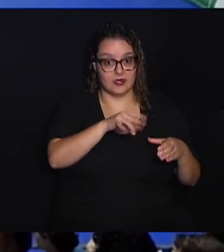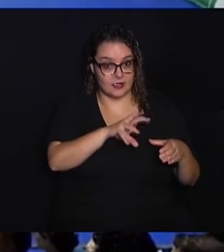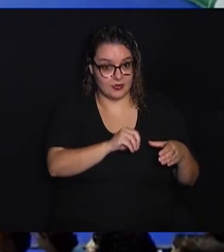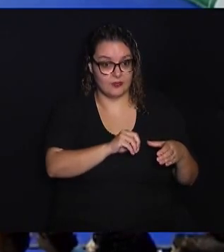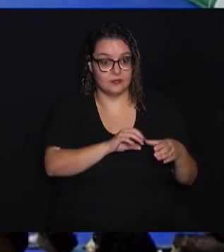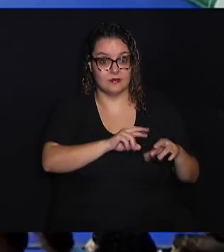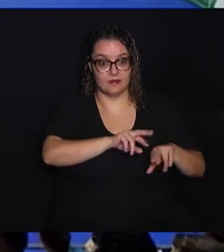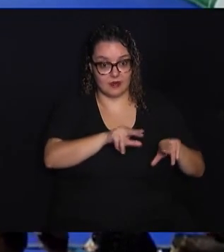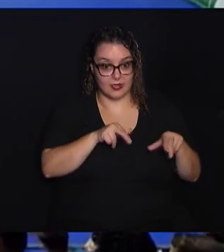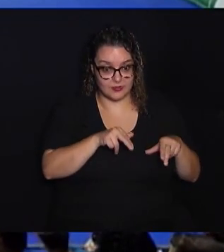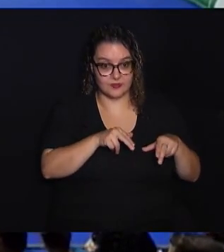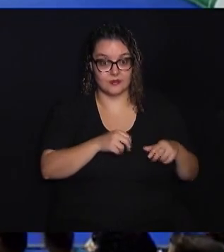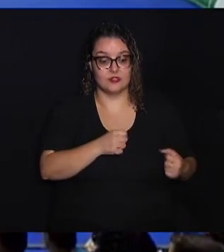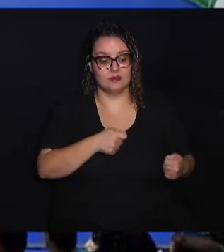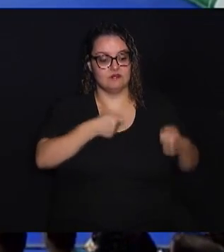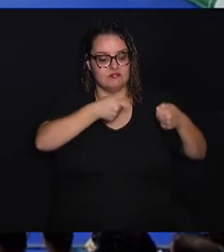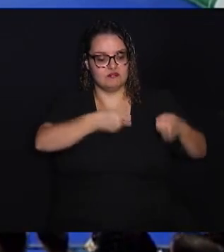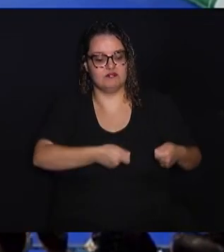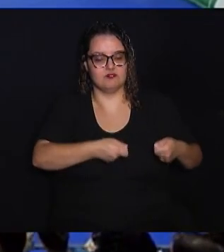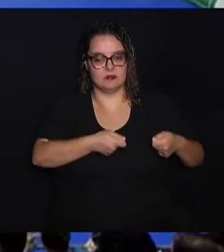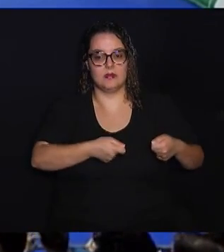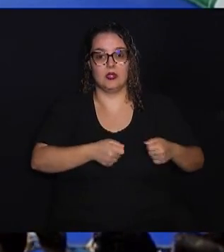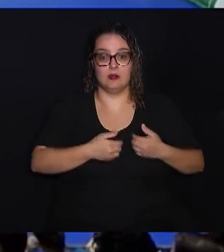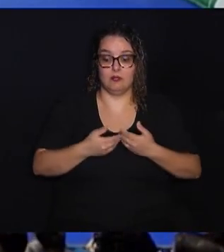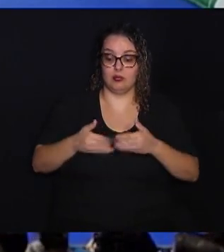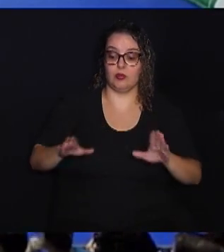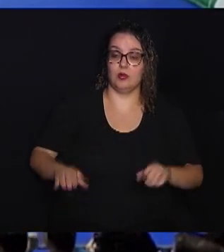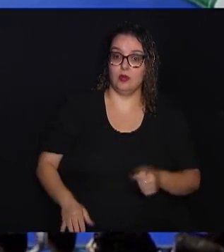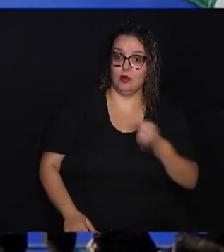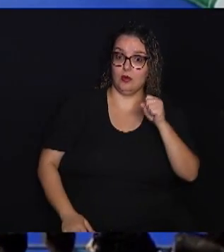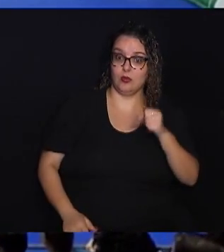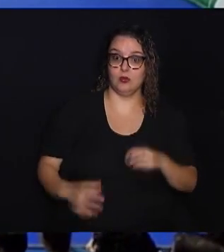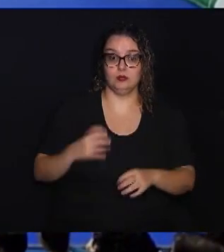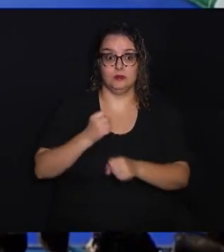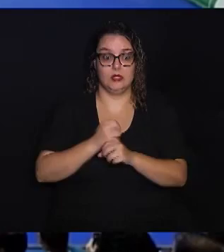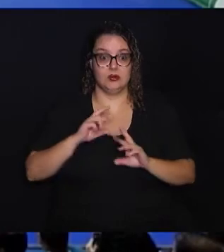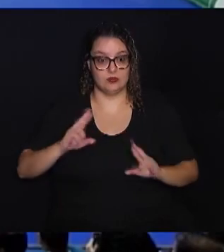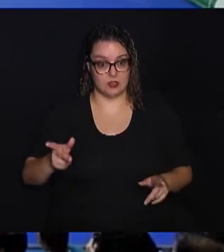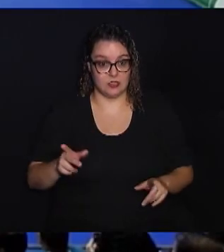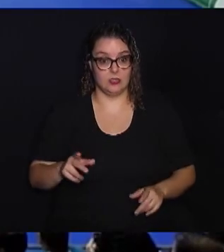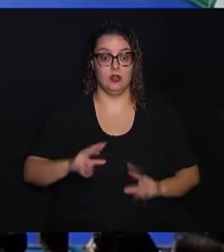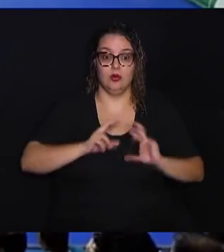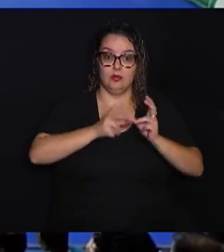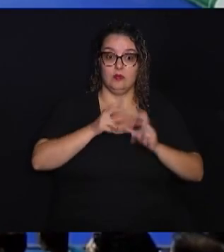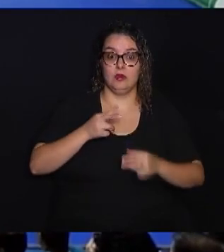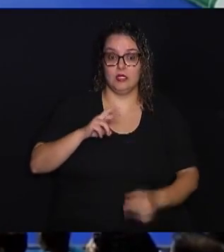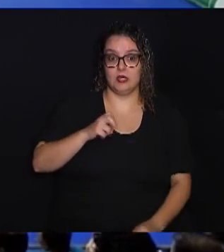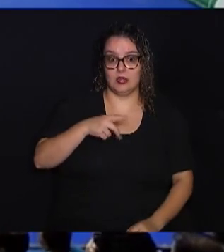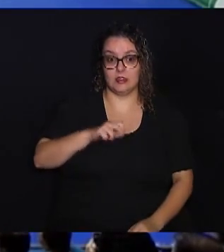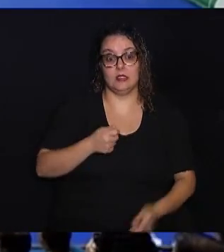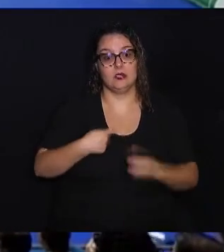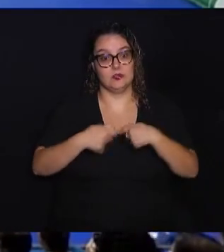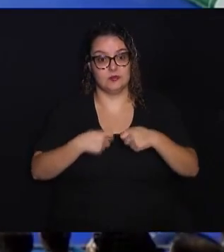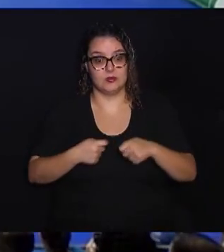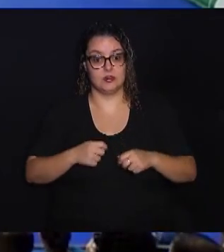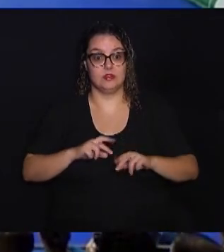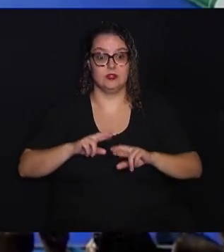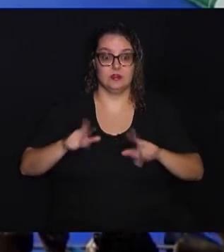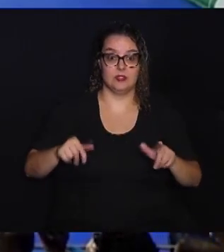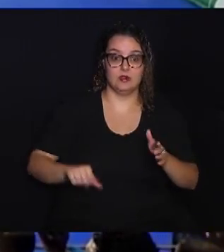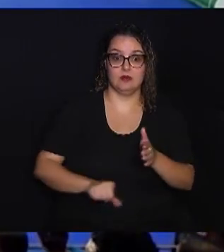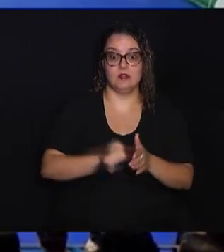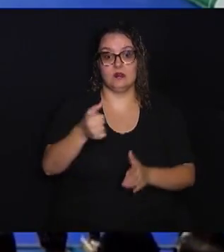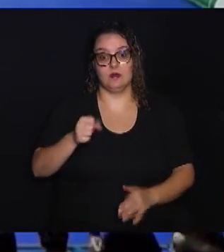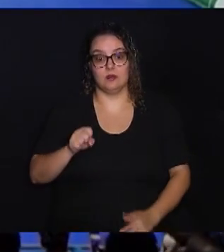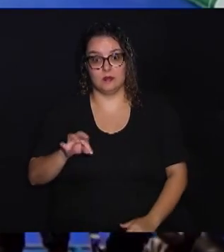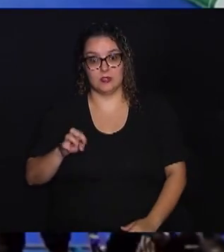desde o começo, chegando a abrir uma diferença de 8 pontos. O Vôlei Renata seguiu administrando a diferença e venceu o primeiro set com